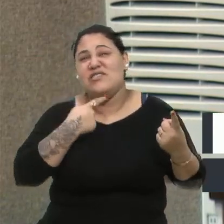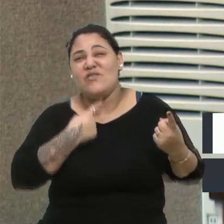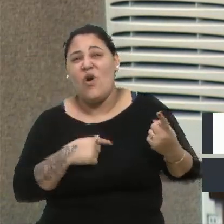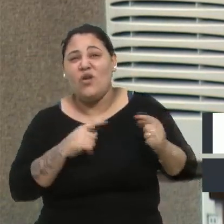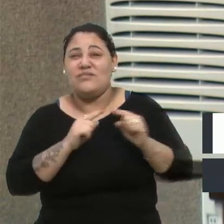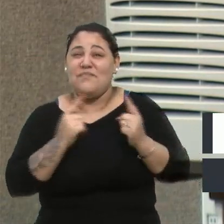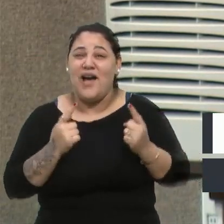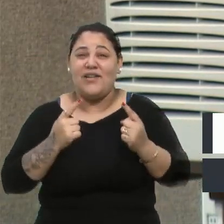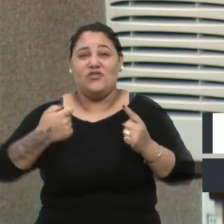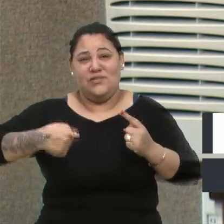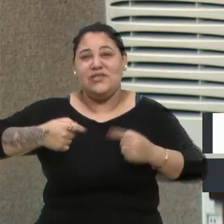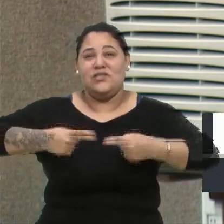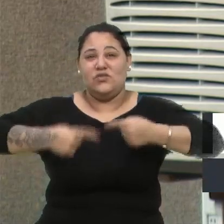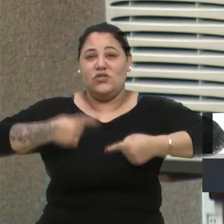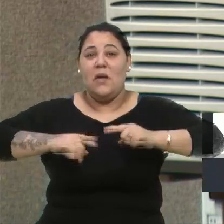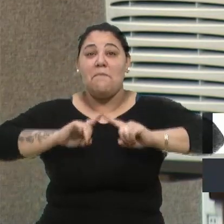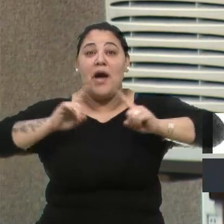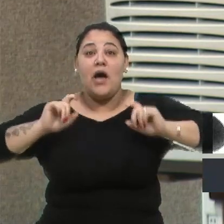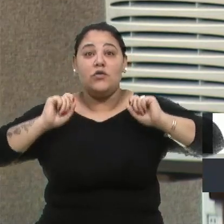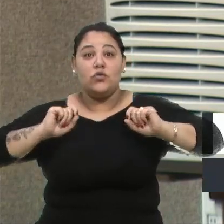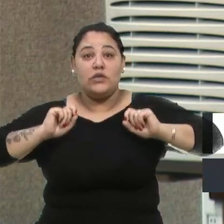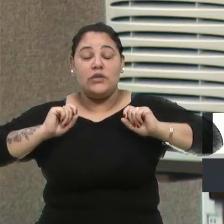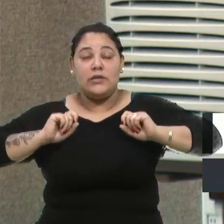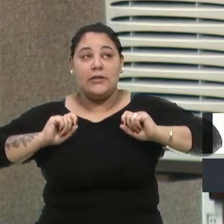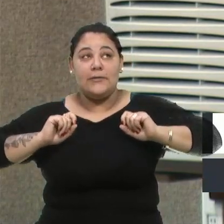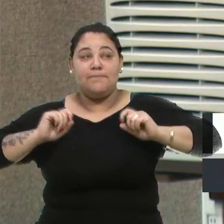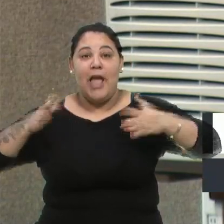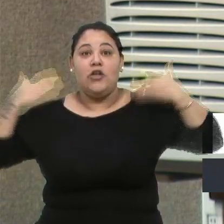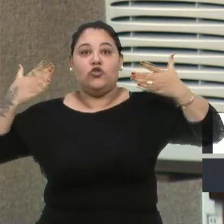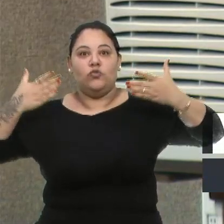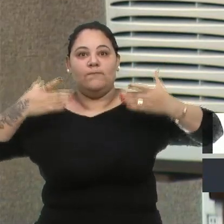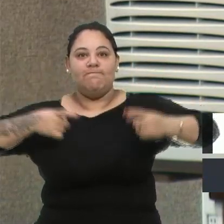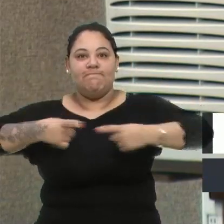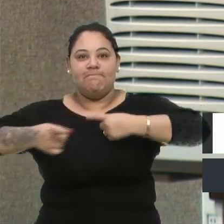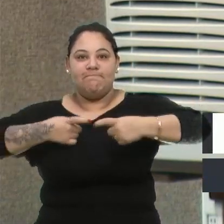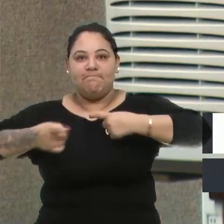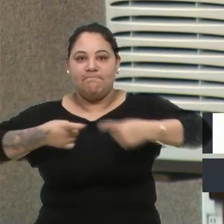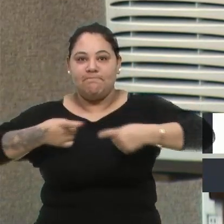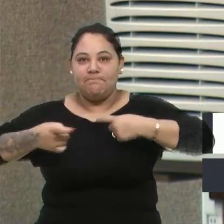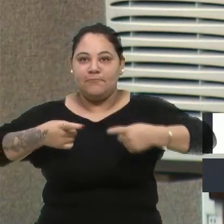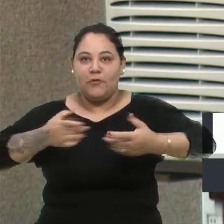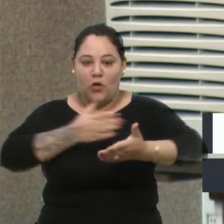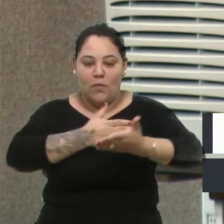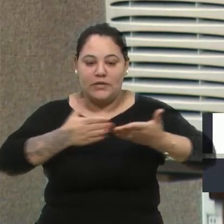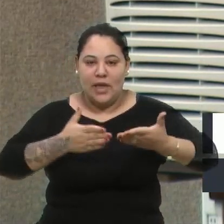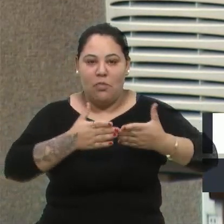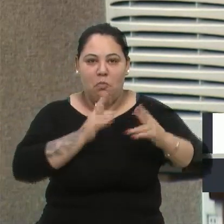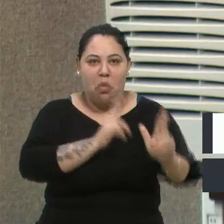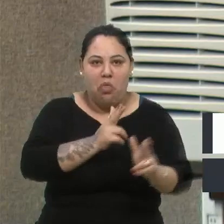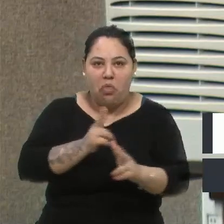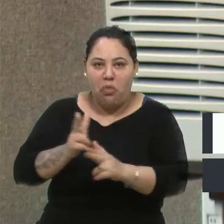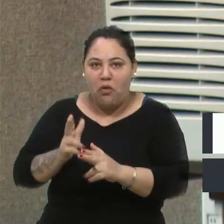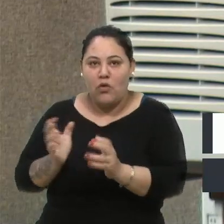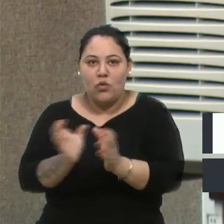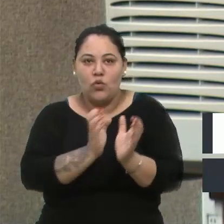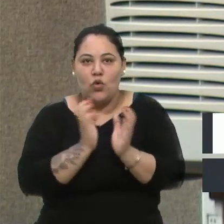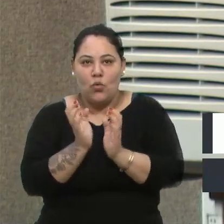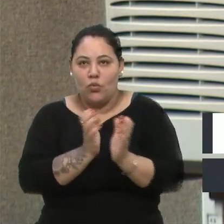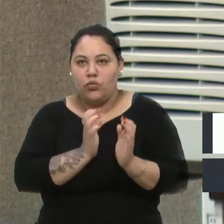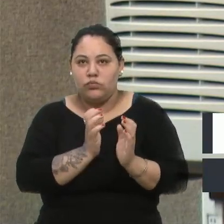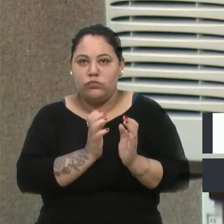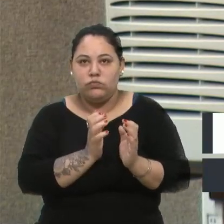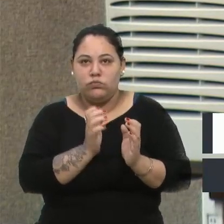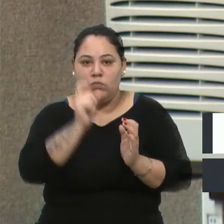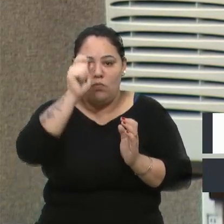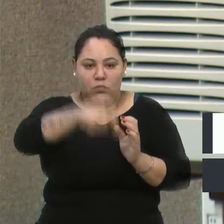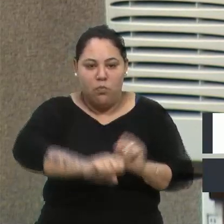que me assusta nessa guerra, que foi iniciada por um grupo terrorista bombardeando Israel,